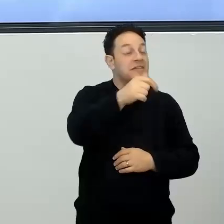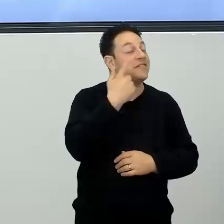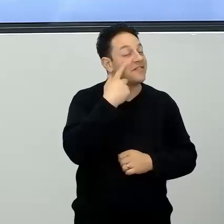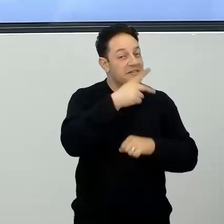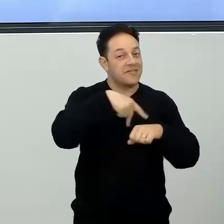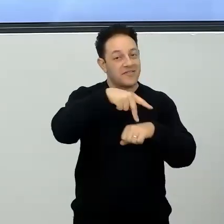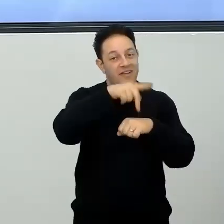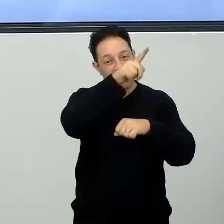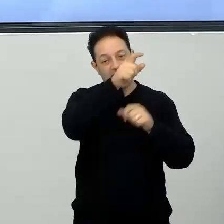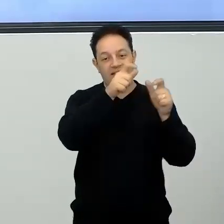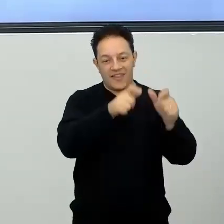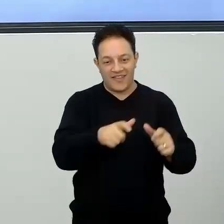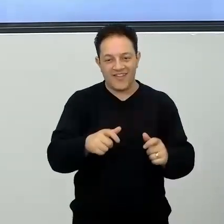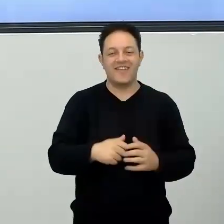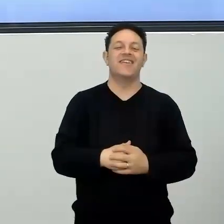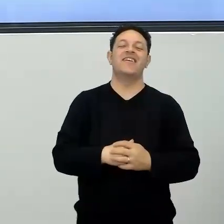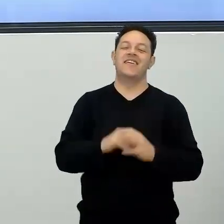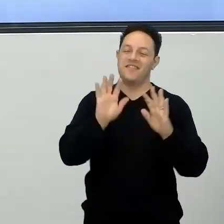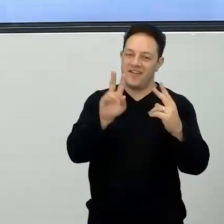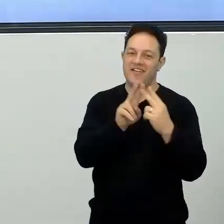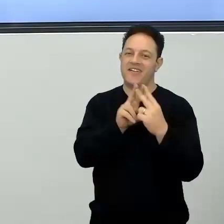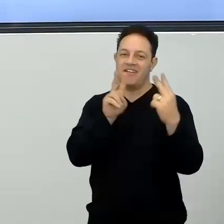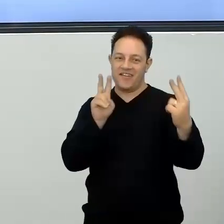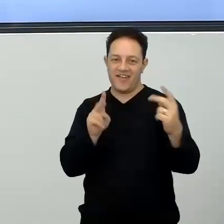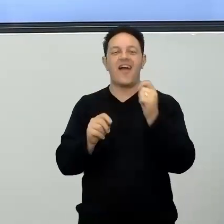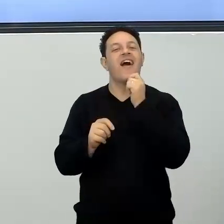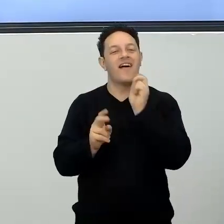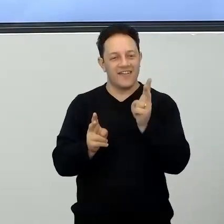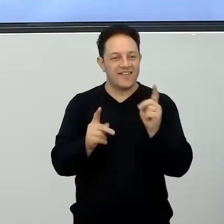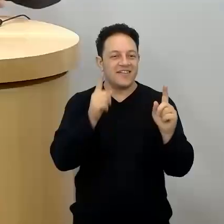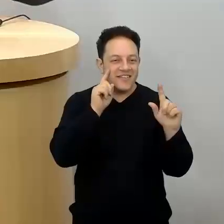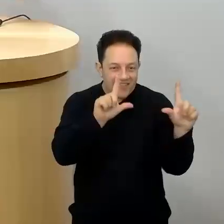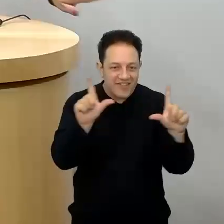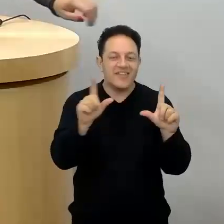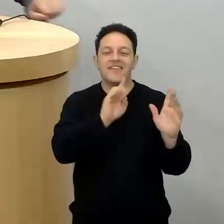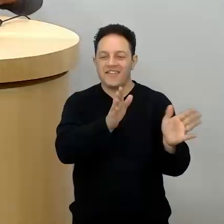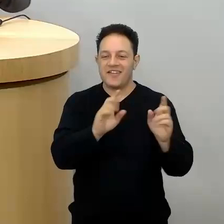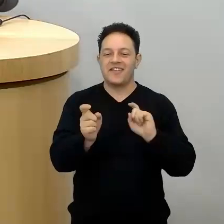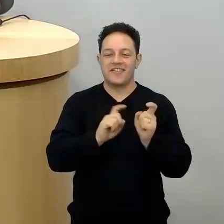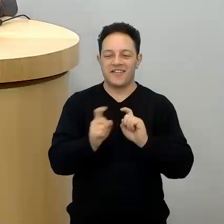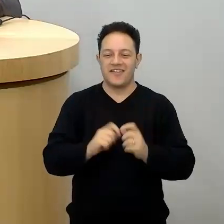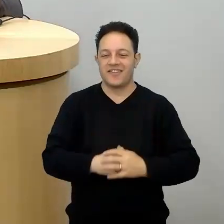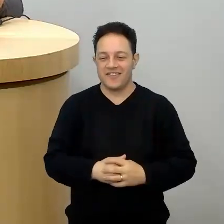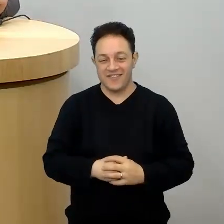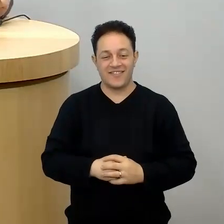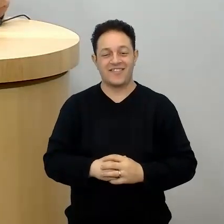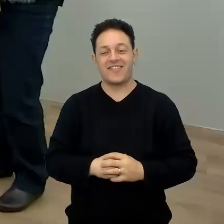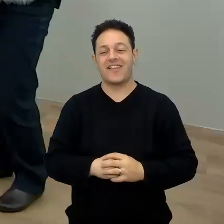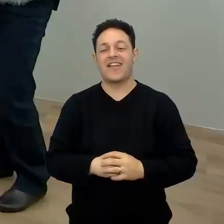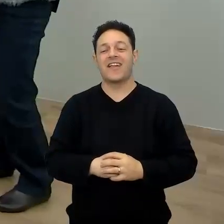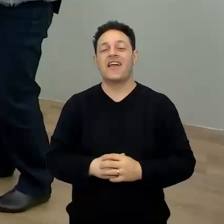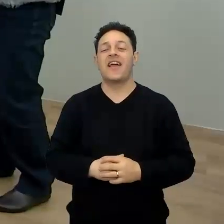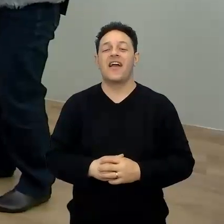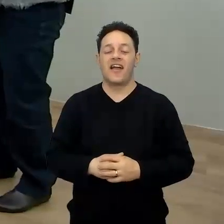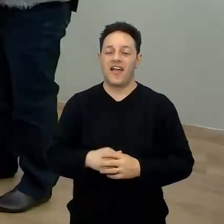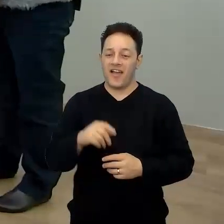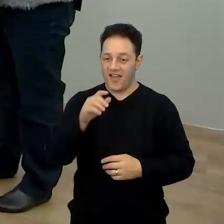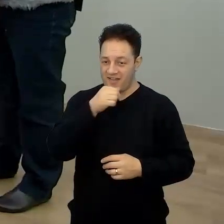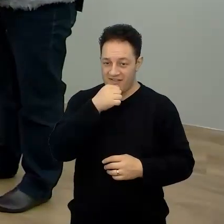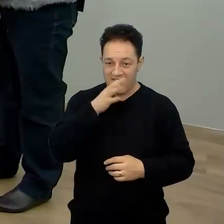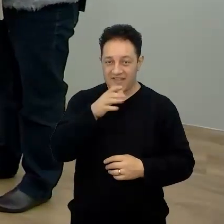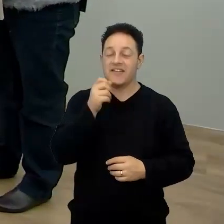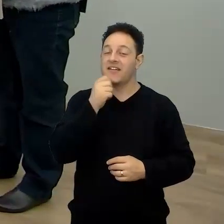guardar dinheiro para isso. Eu achei que você estava querendo aqui. Não, e que você falou, já vamos seguir